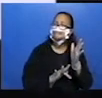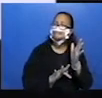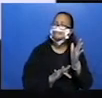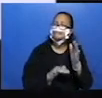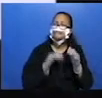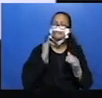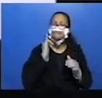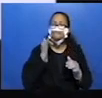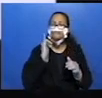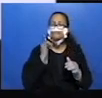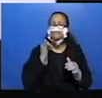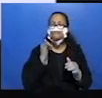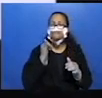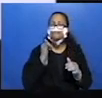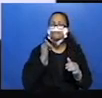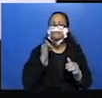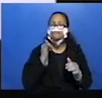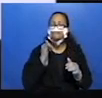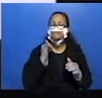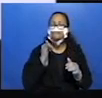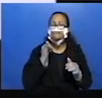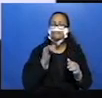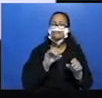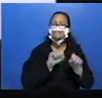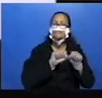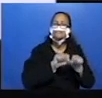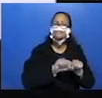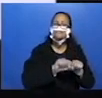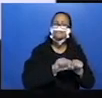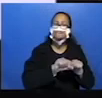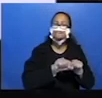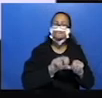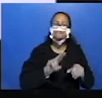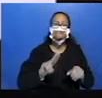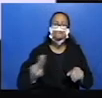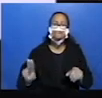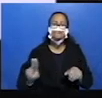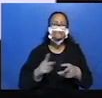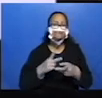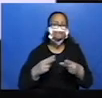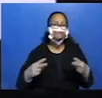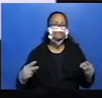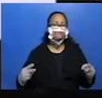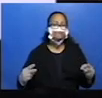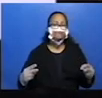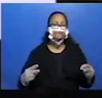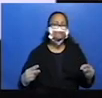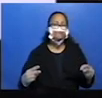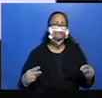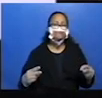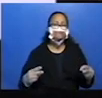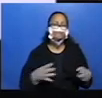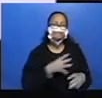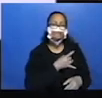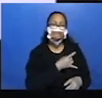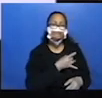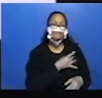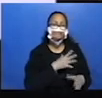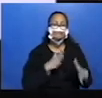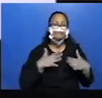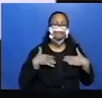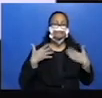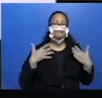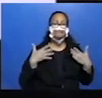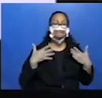narrativa Trancado entre Múmias, alguns substantivos nomeiam coisas relacionadas à inquietação, medo e susto. Por